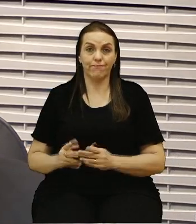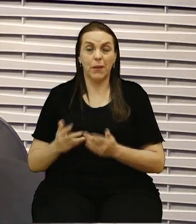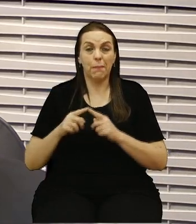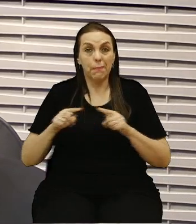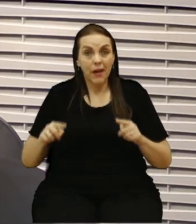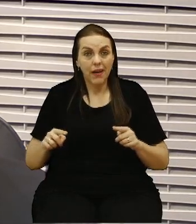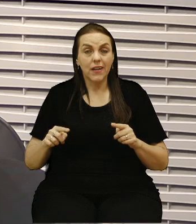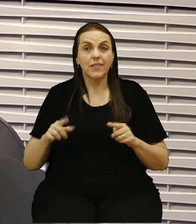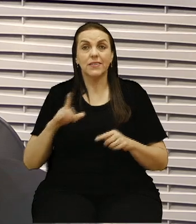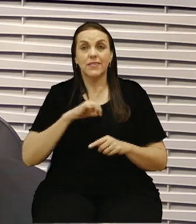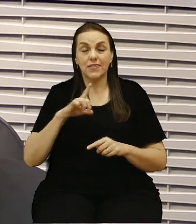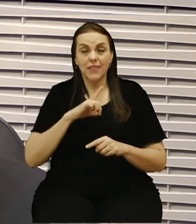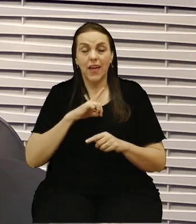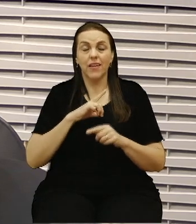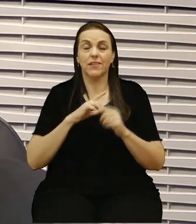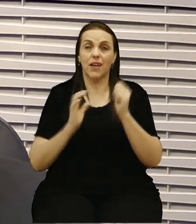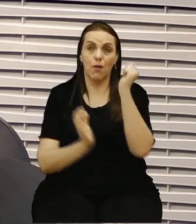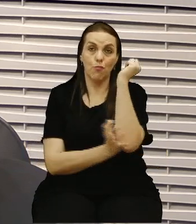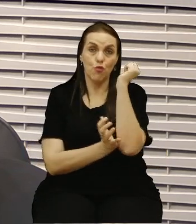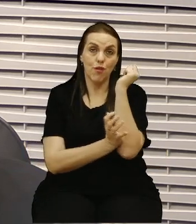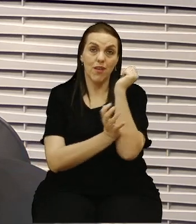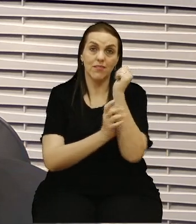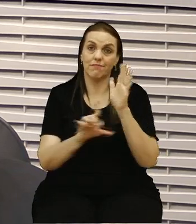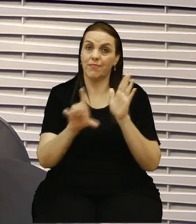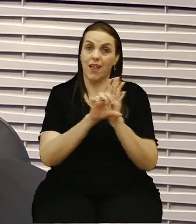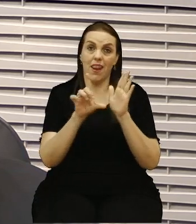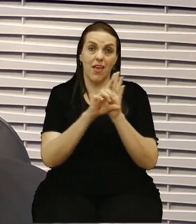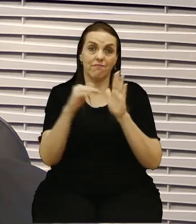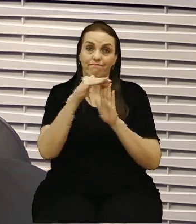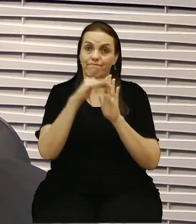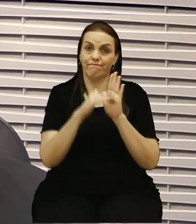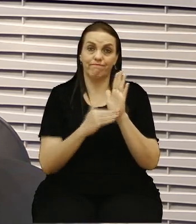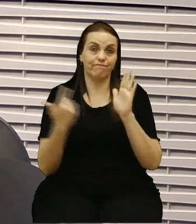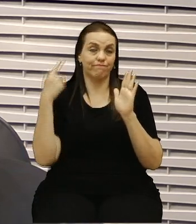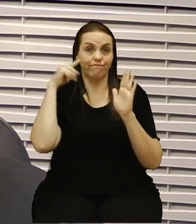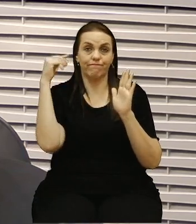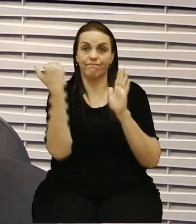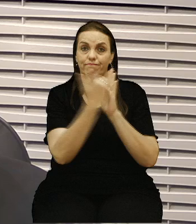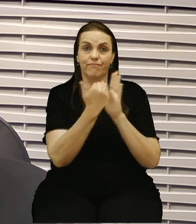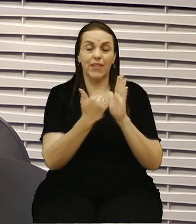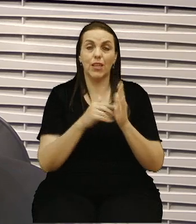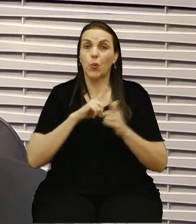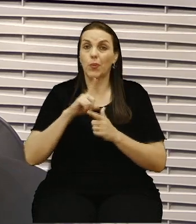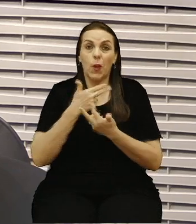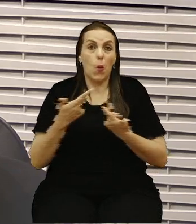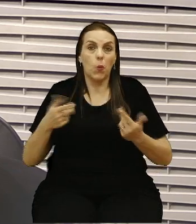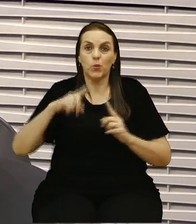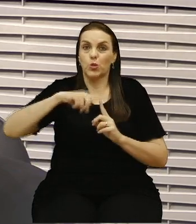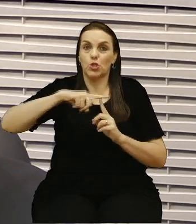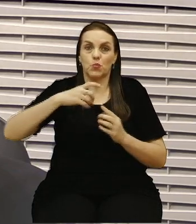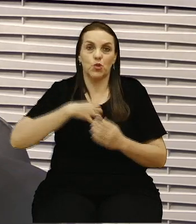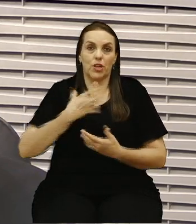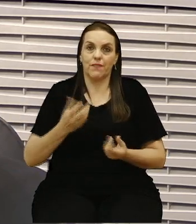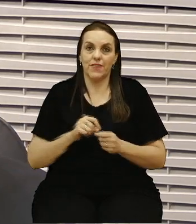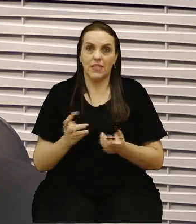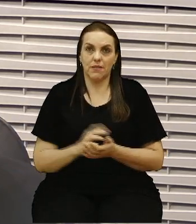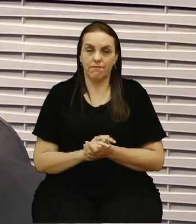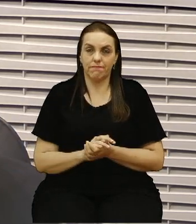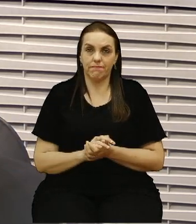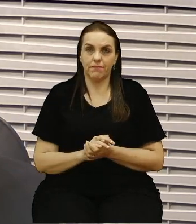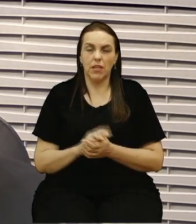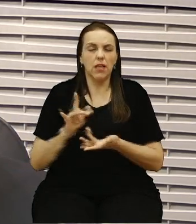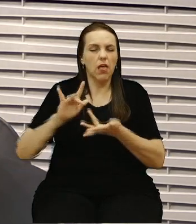que tem os trâmites legais. E me explicaram que não existe outra forma. Daí o que foi possível? Através de uma